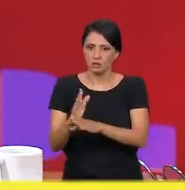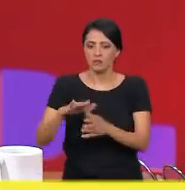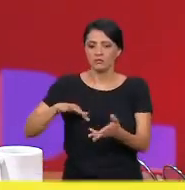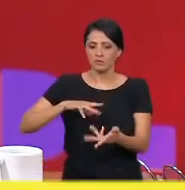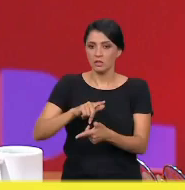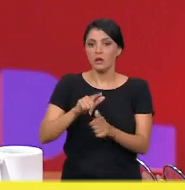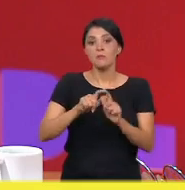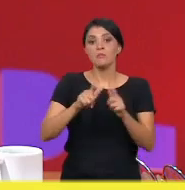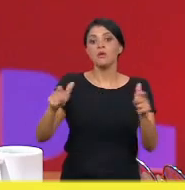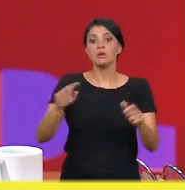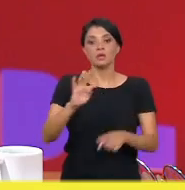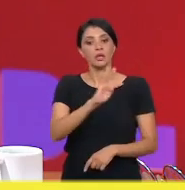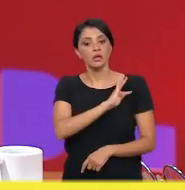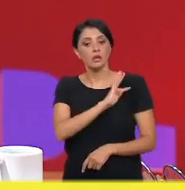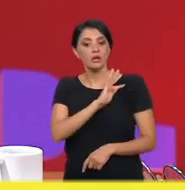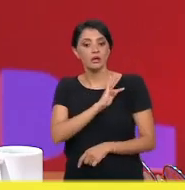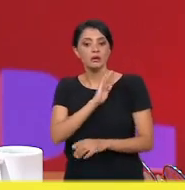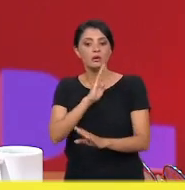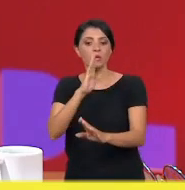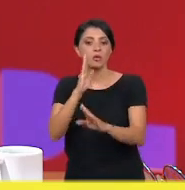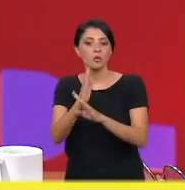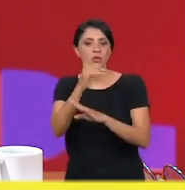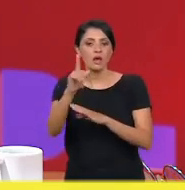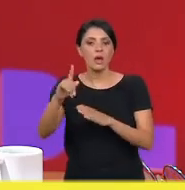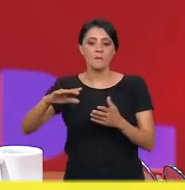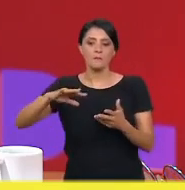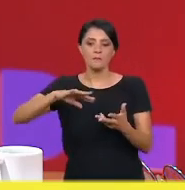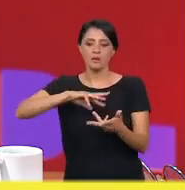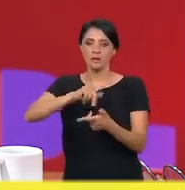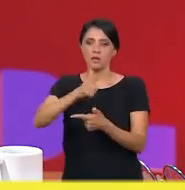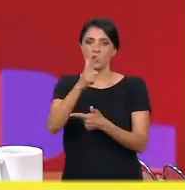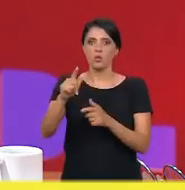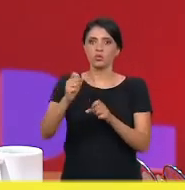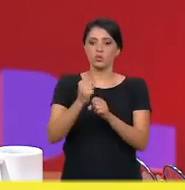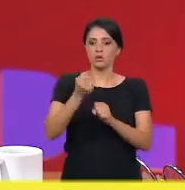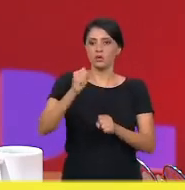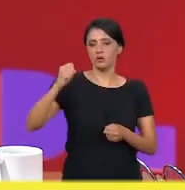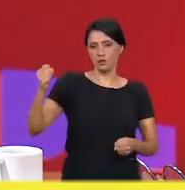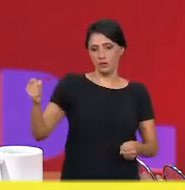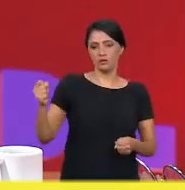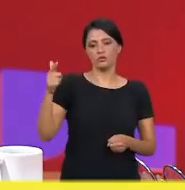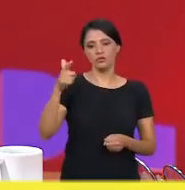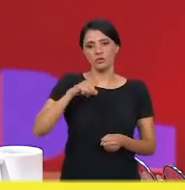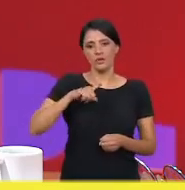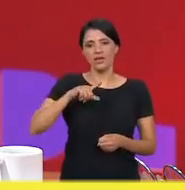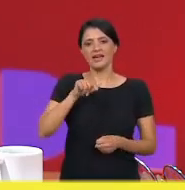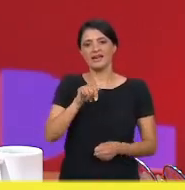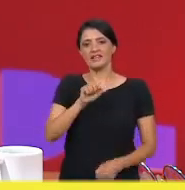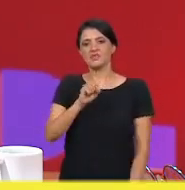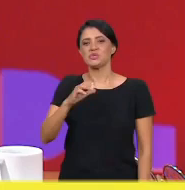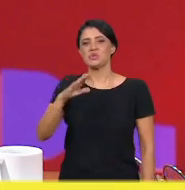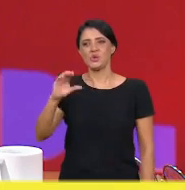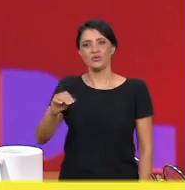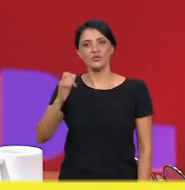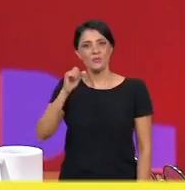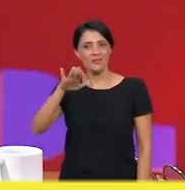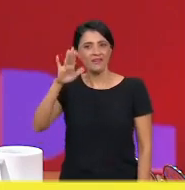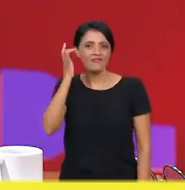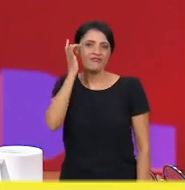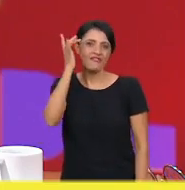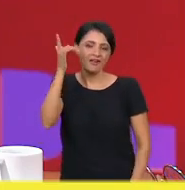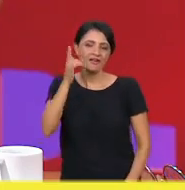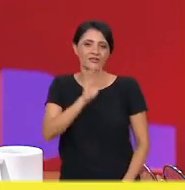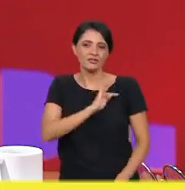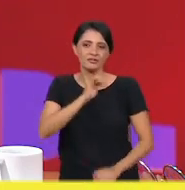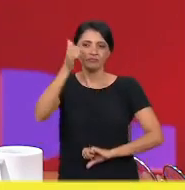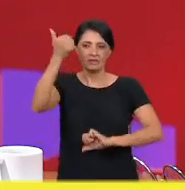dessas técnicas acaba detectando planetas maiores, planetas gasosos, porque eles acabam sendo mais fáceis dentro das técnicas